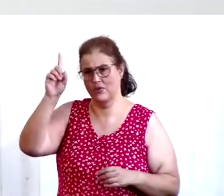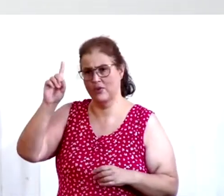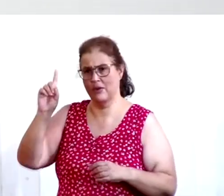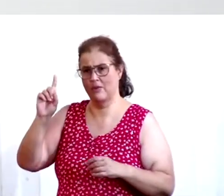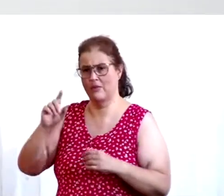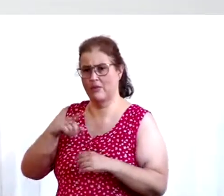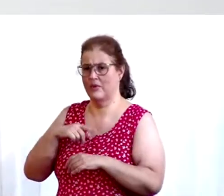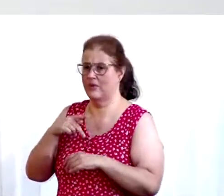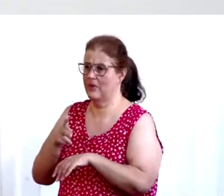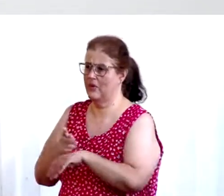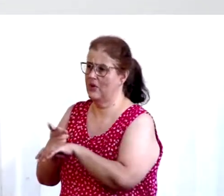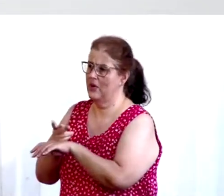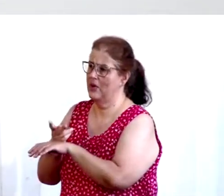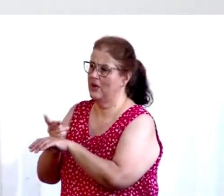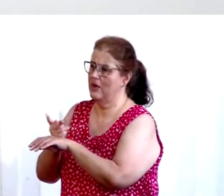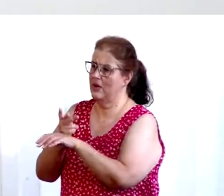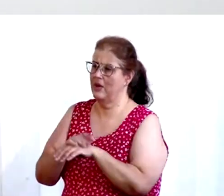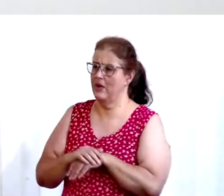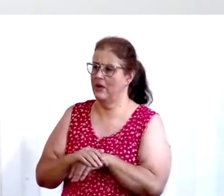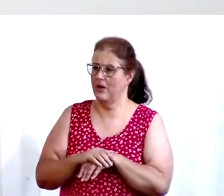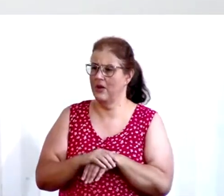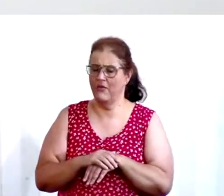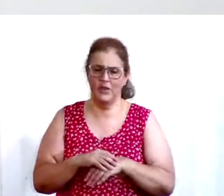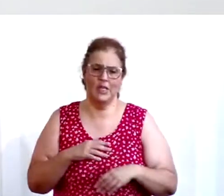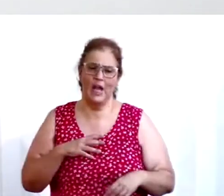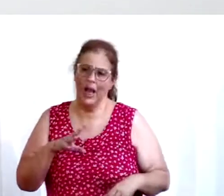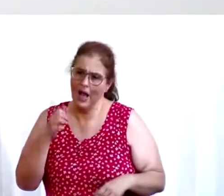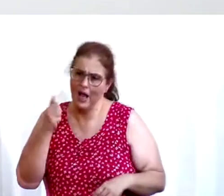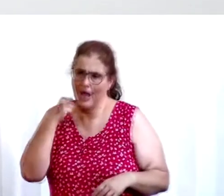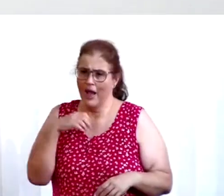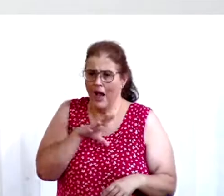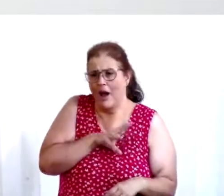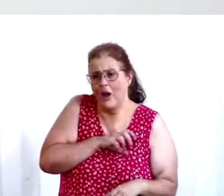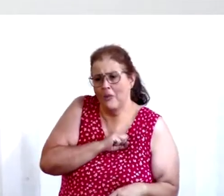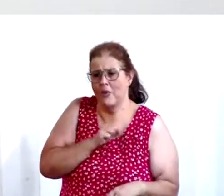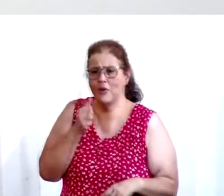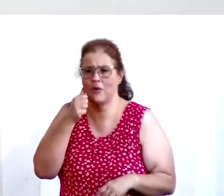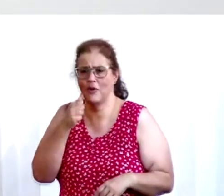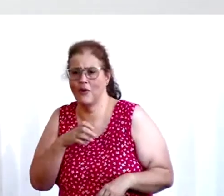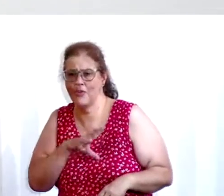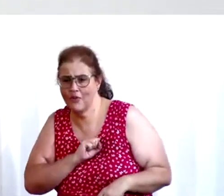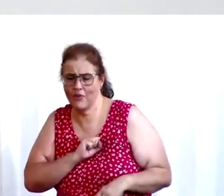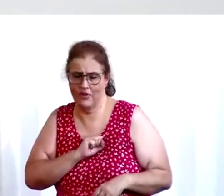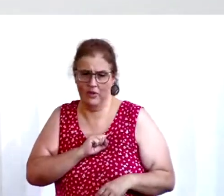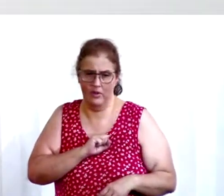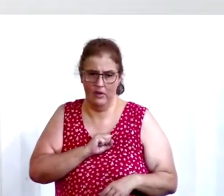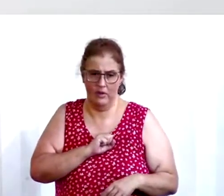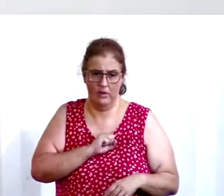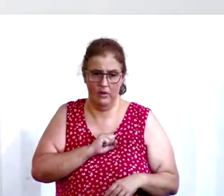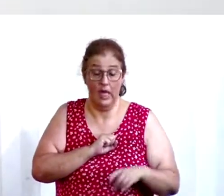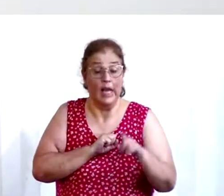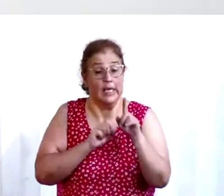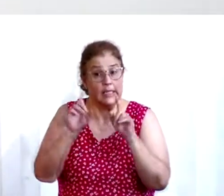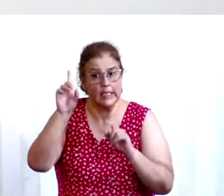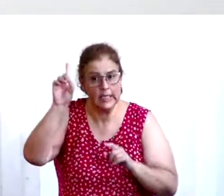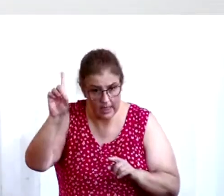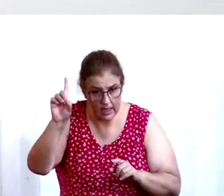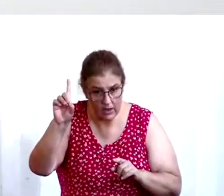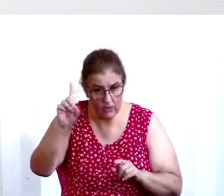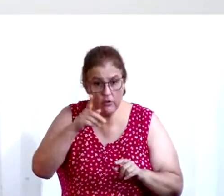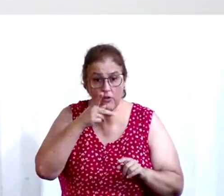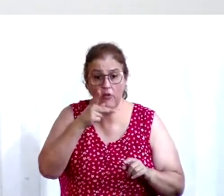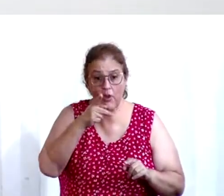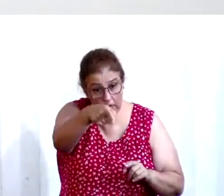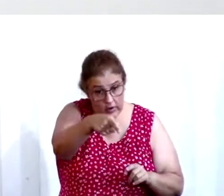Se alguém quiser te ensinar isso ao longo da vida, tenha certeza, Deus vai falar com você pela Bíblia, pela